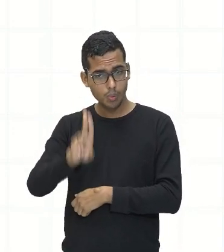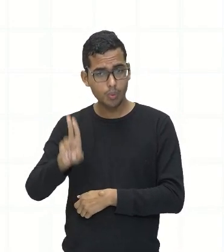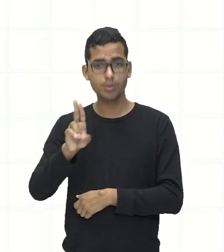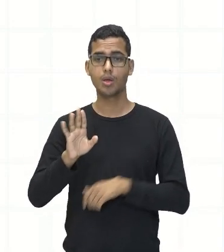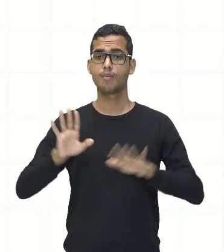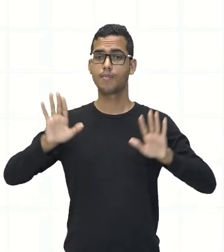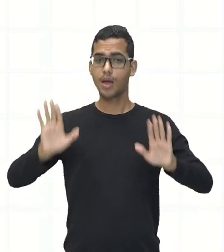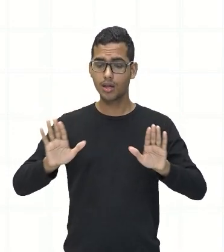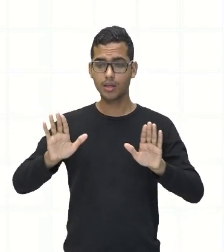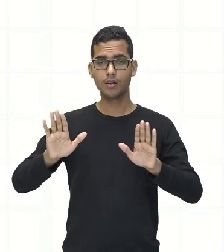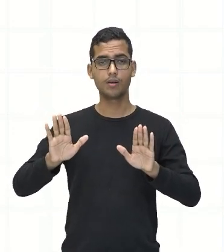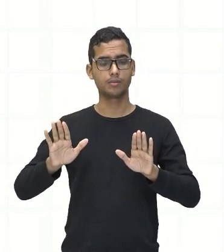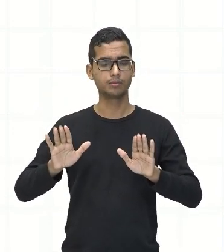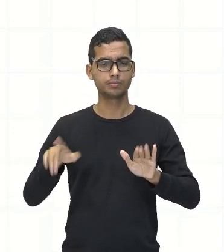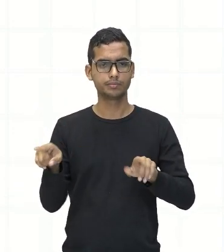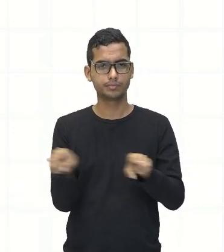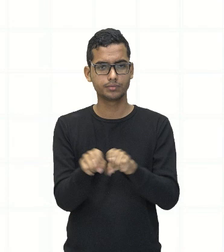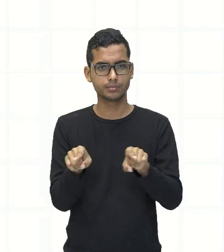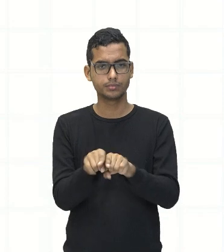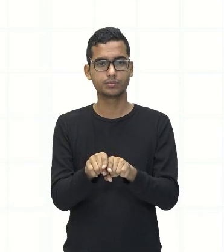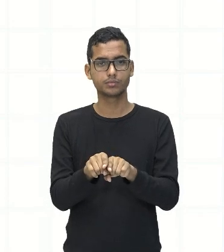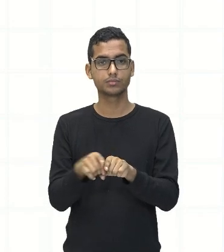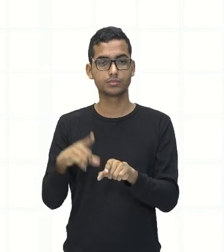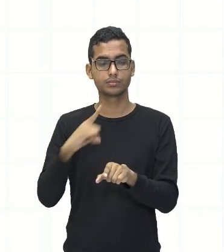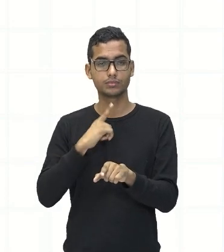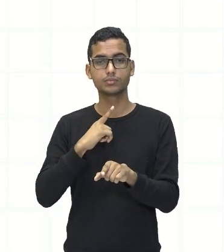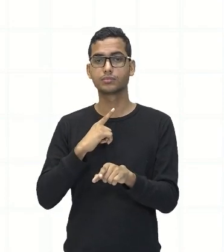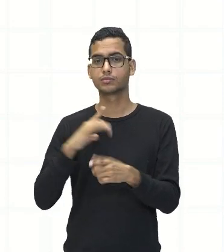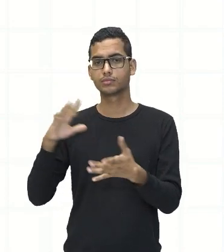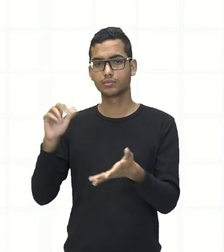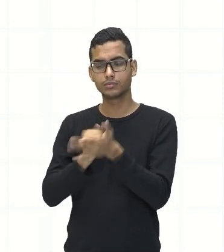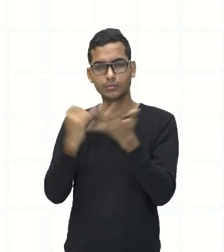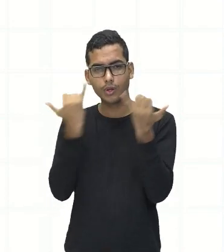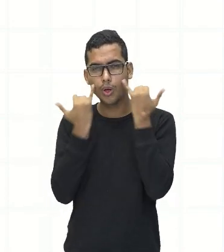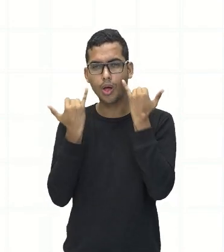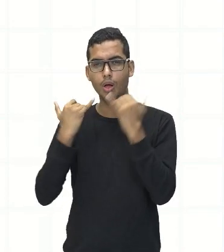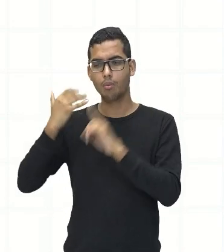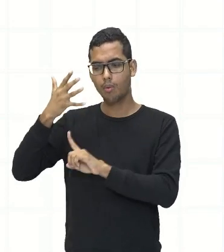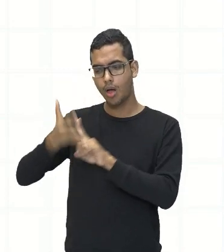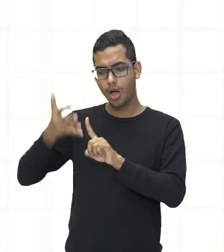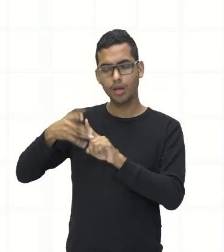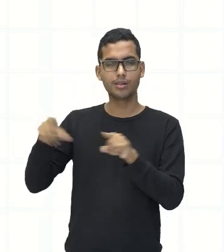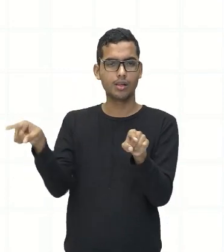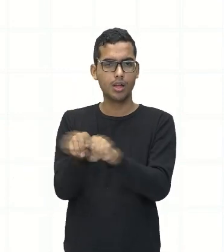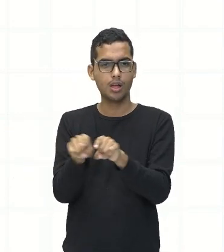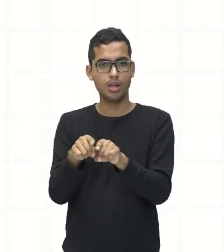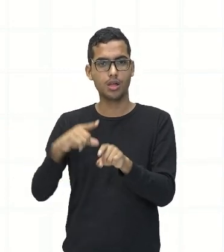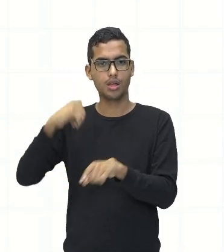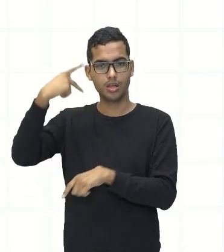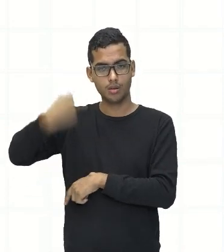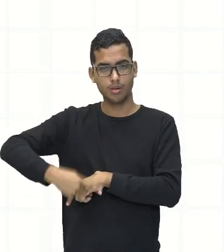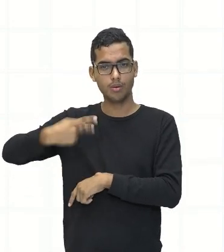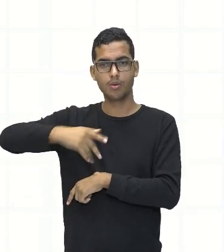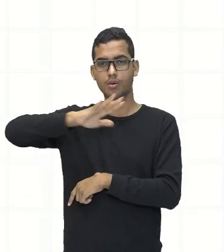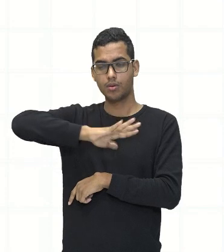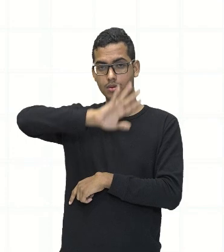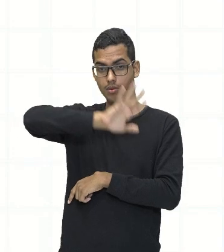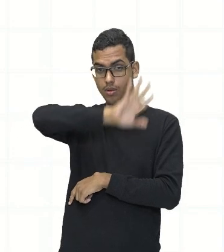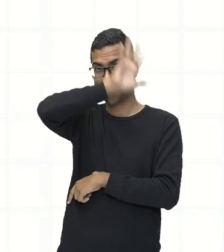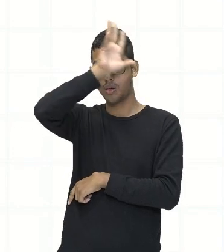utilizam. Mas há registros de fala, e aqui no Amazonas, isso tem